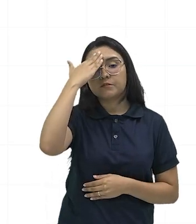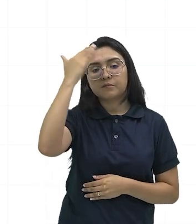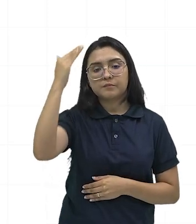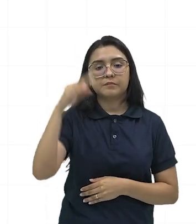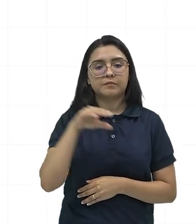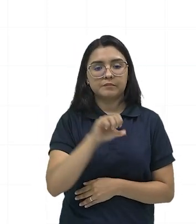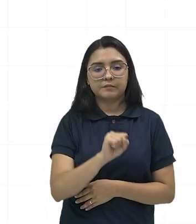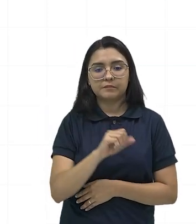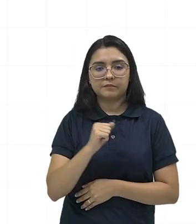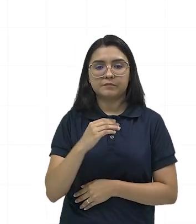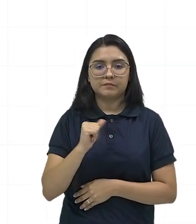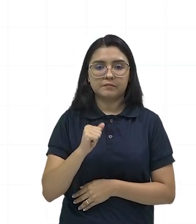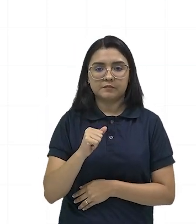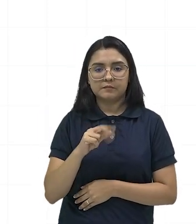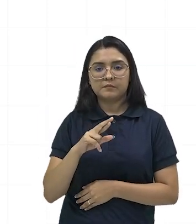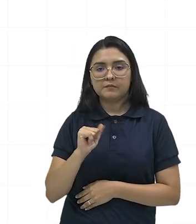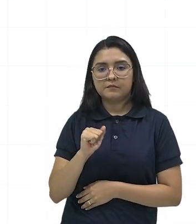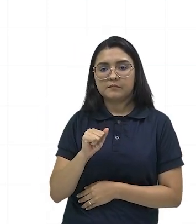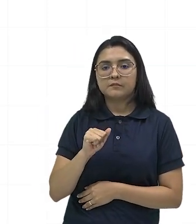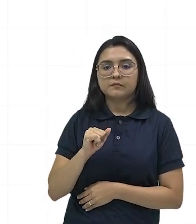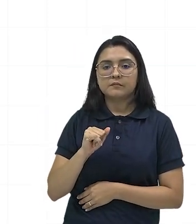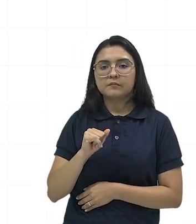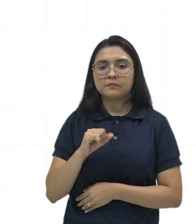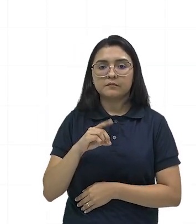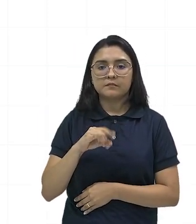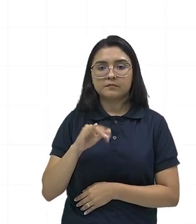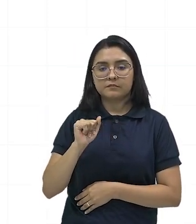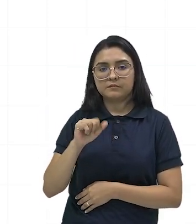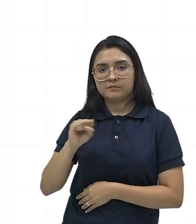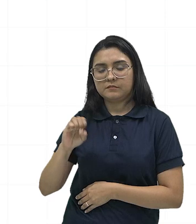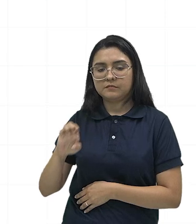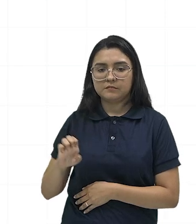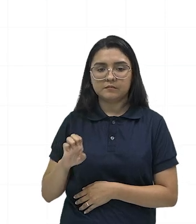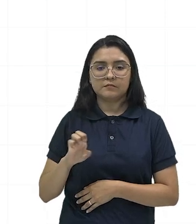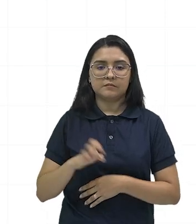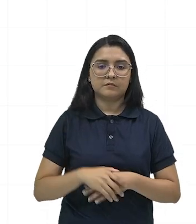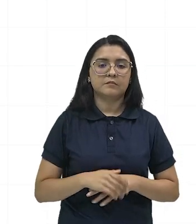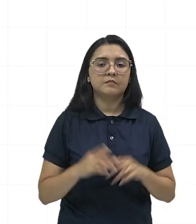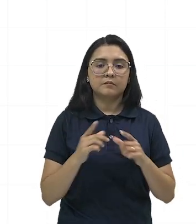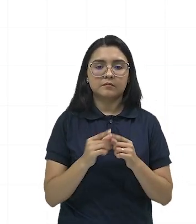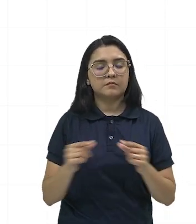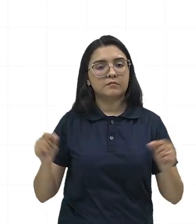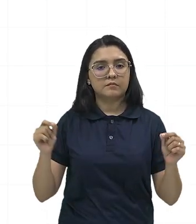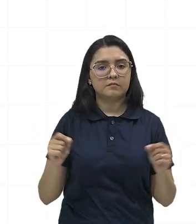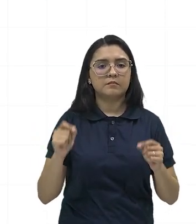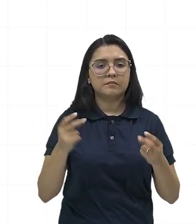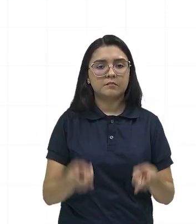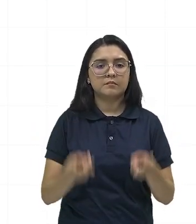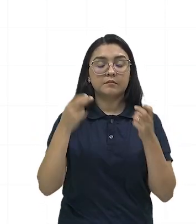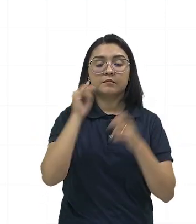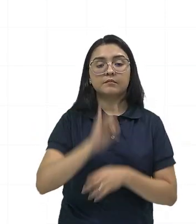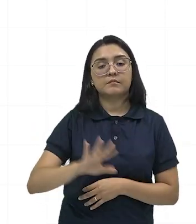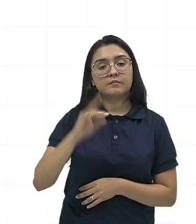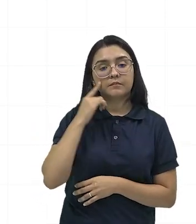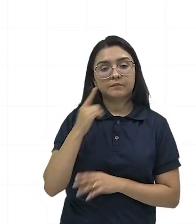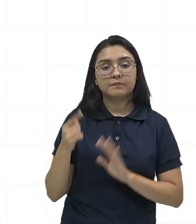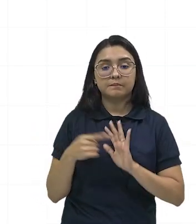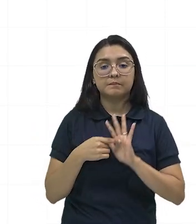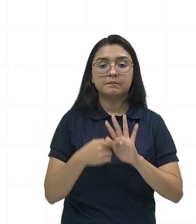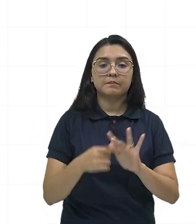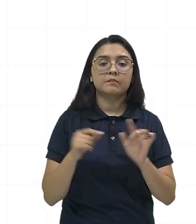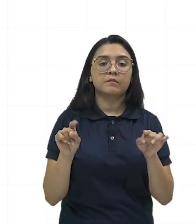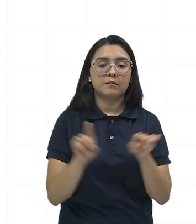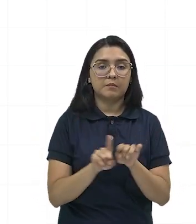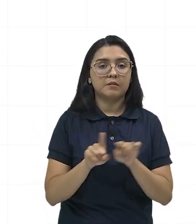a ascaridíase, tá? Provocada aí pela Ascaris lumbricoides. A gente observa aí nessa imagem, né, que também é